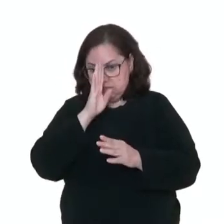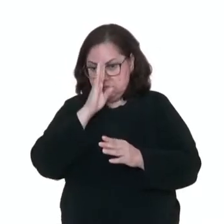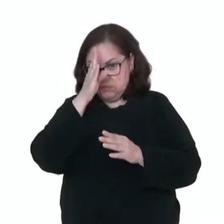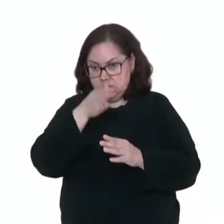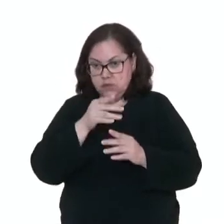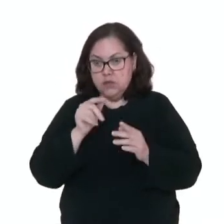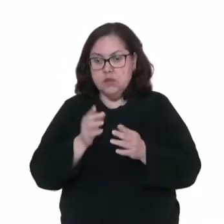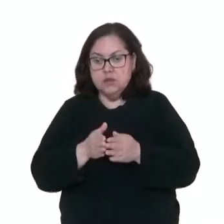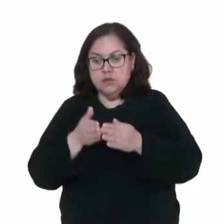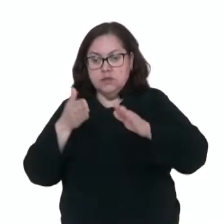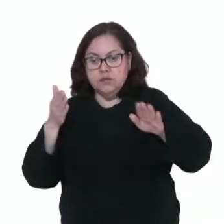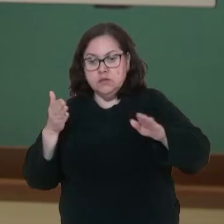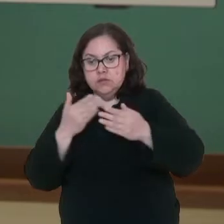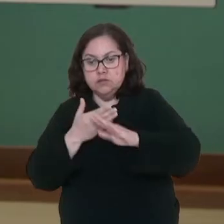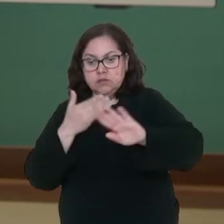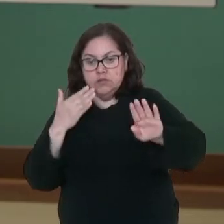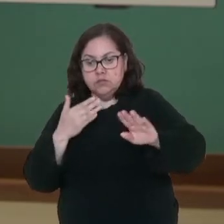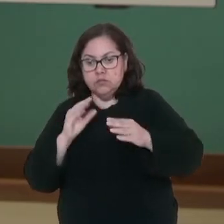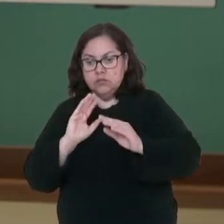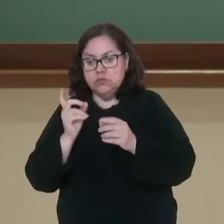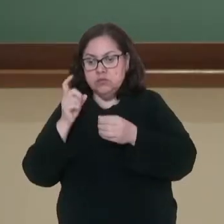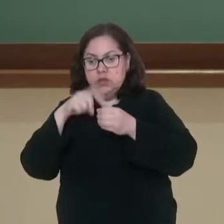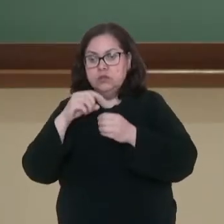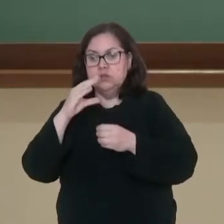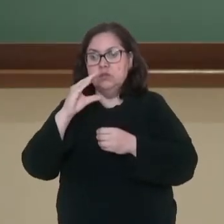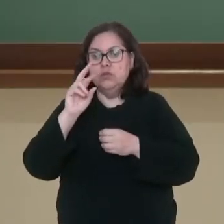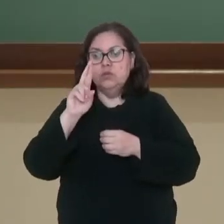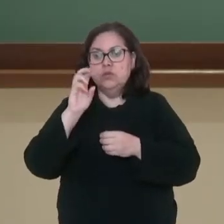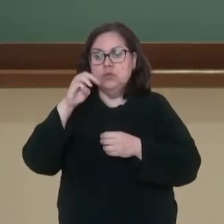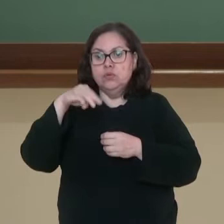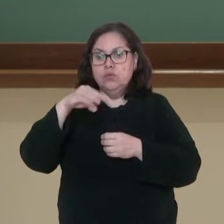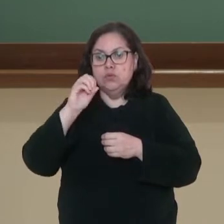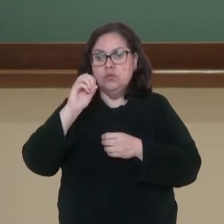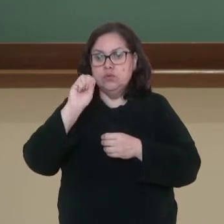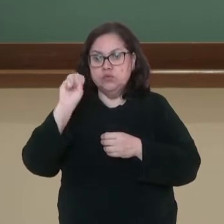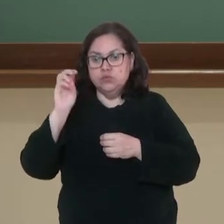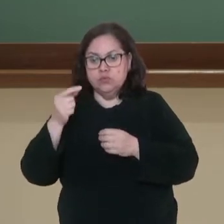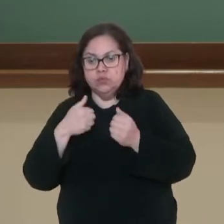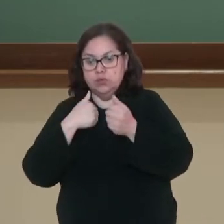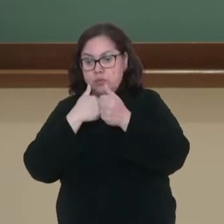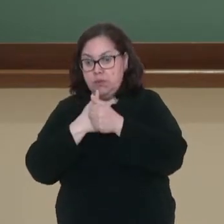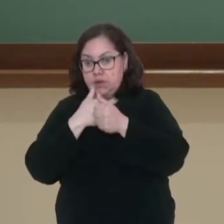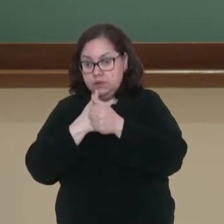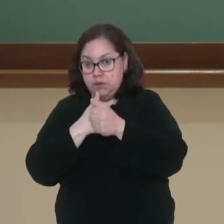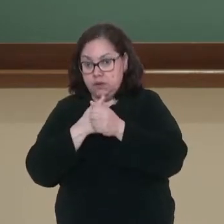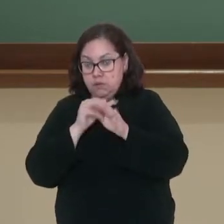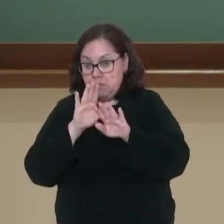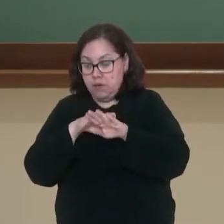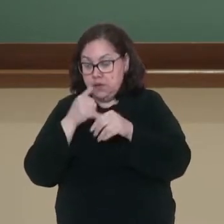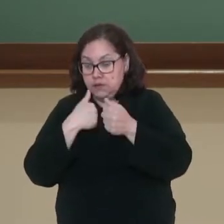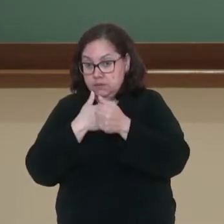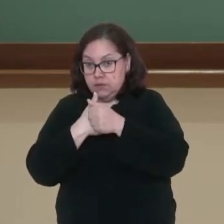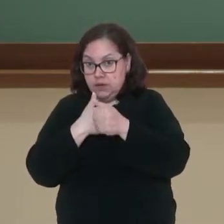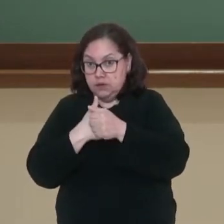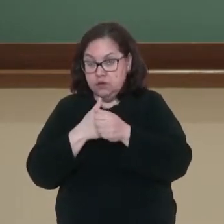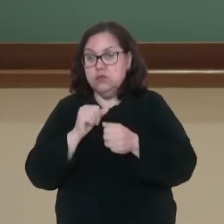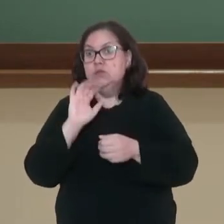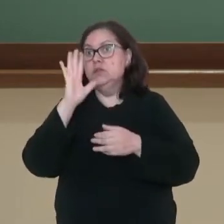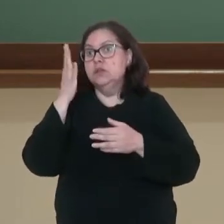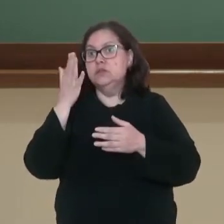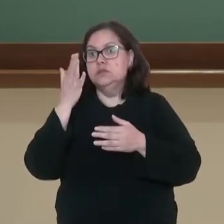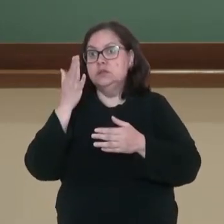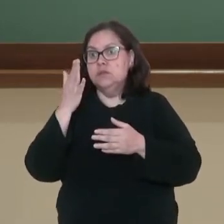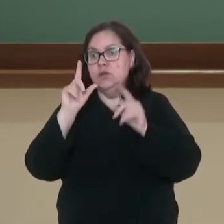proporcional à distância entre eles no cromossomo. Quanto mais perto um do outro, mais próximos, o que acontece?